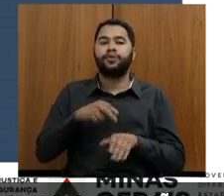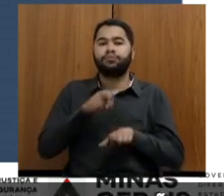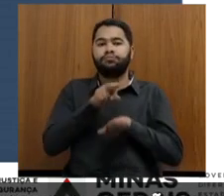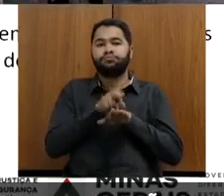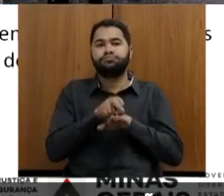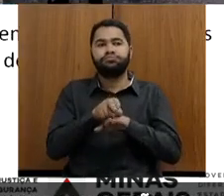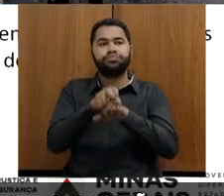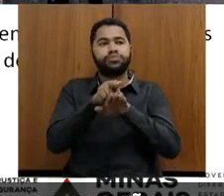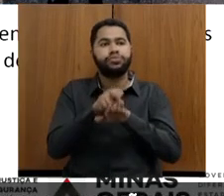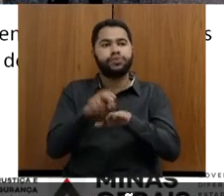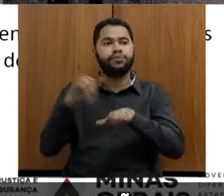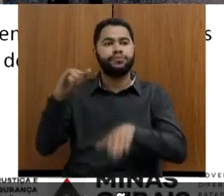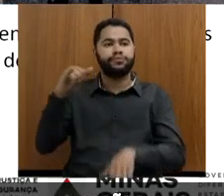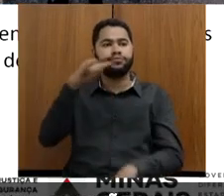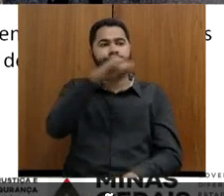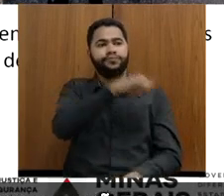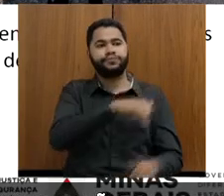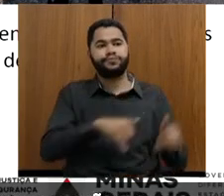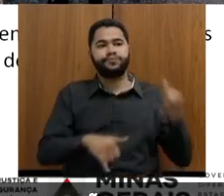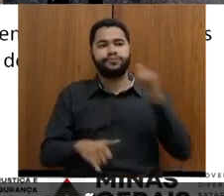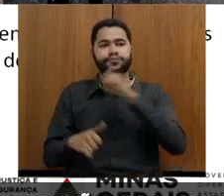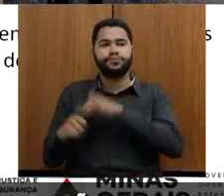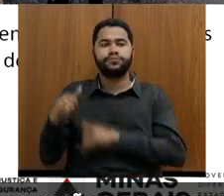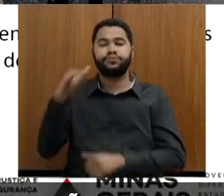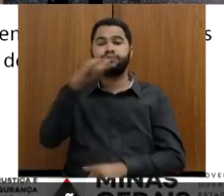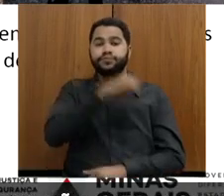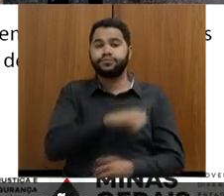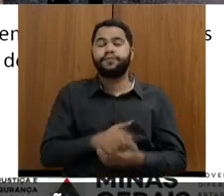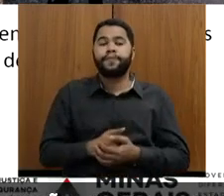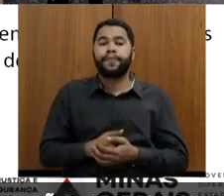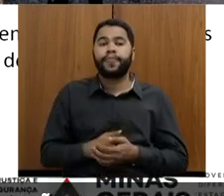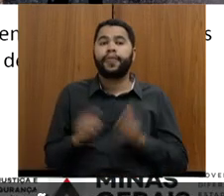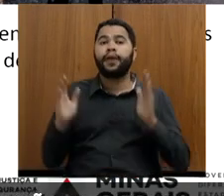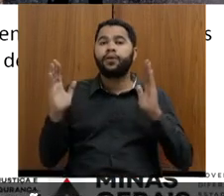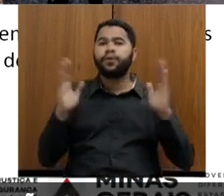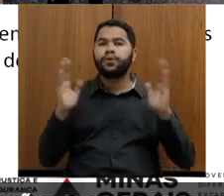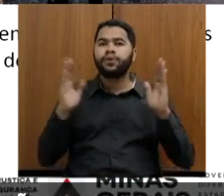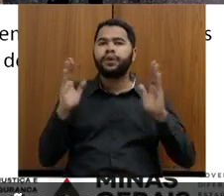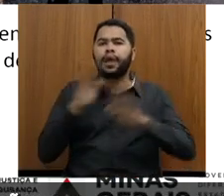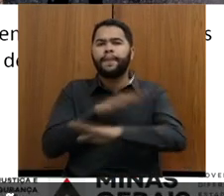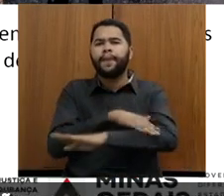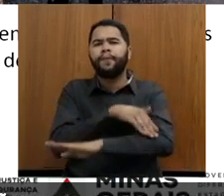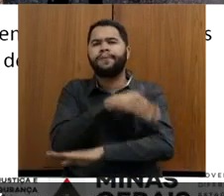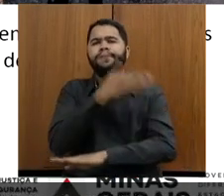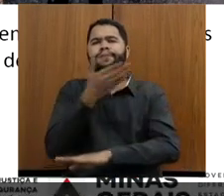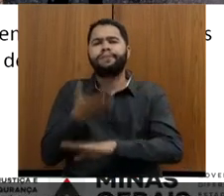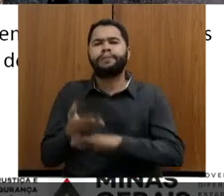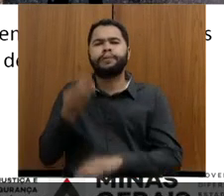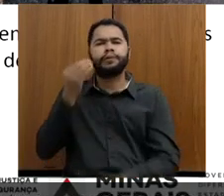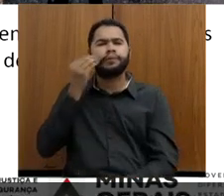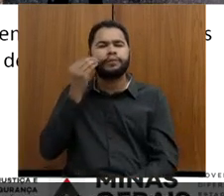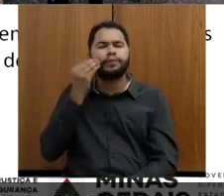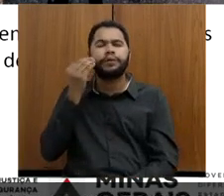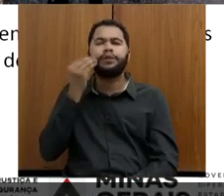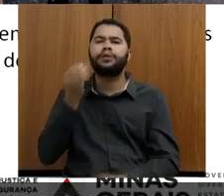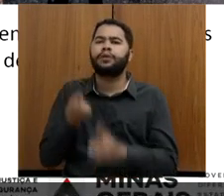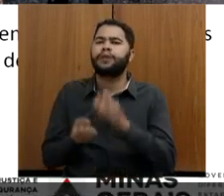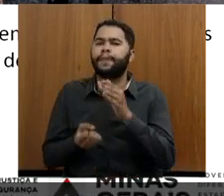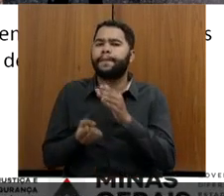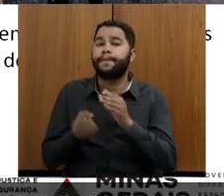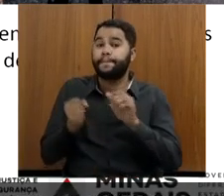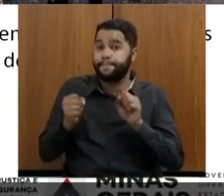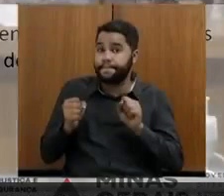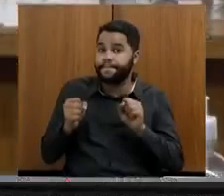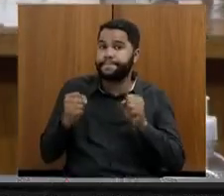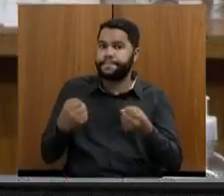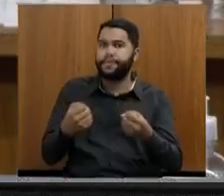pacientes podemos passar E durante todo o tempo buscando exatamente a produção